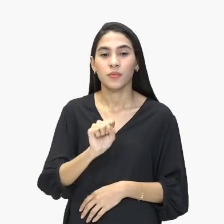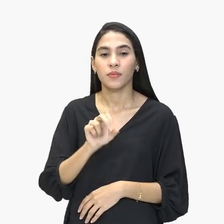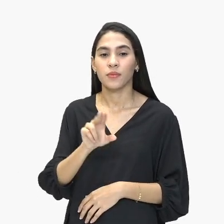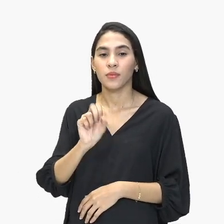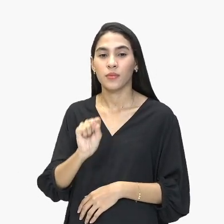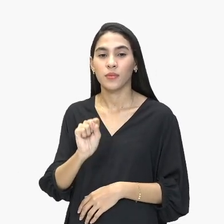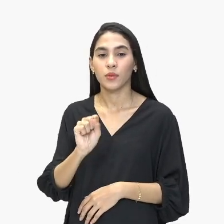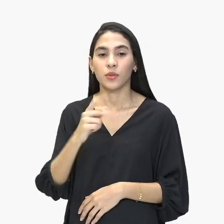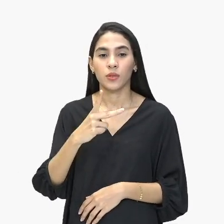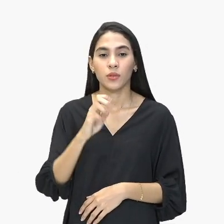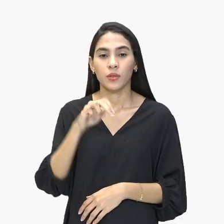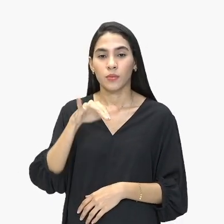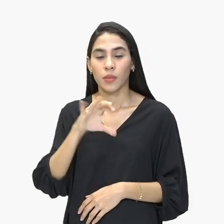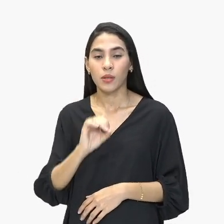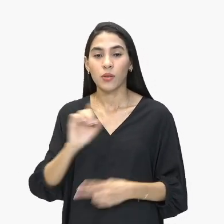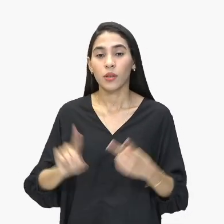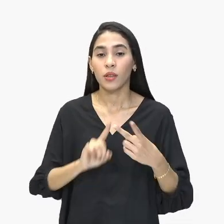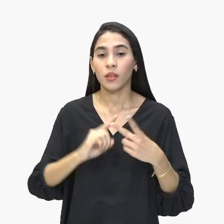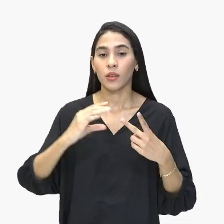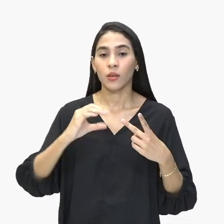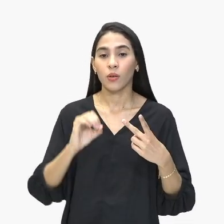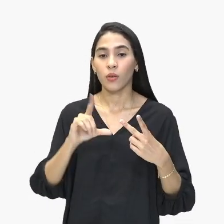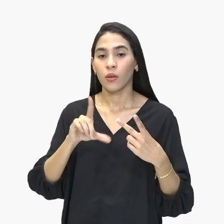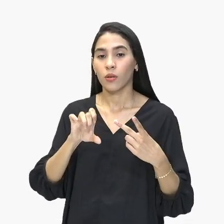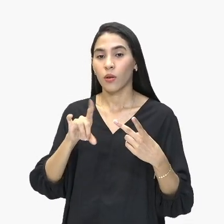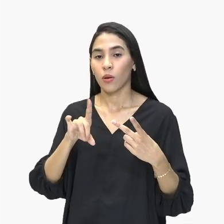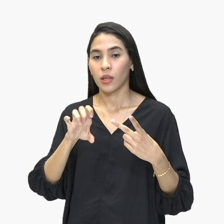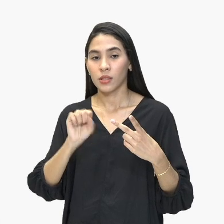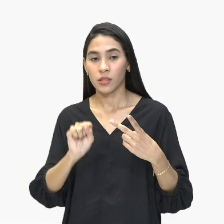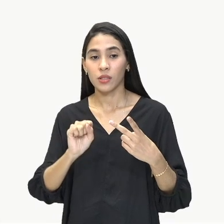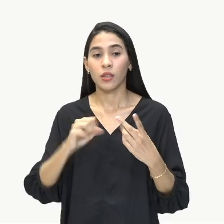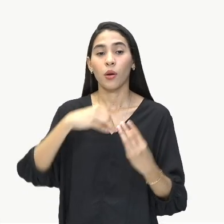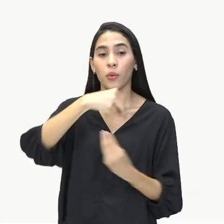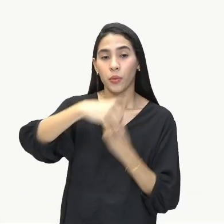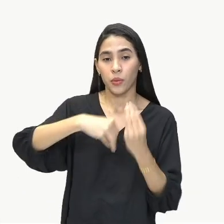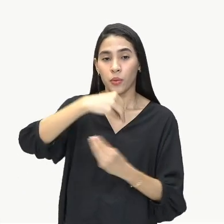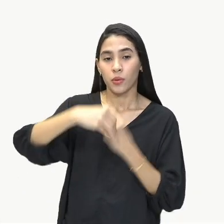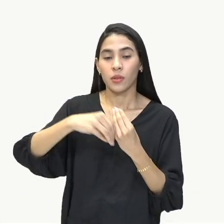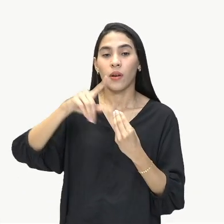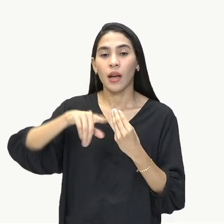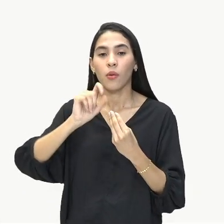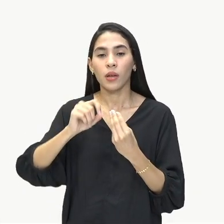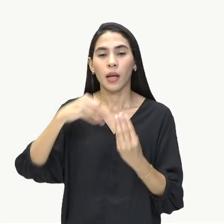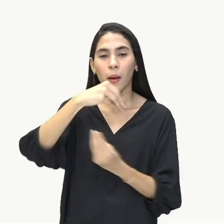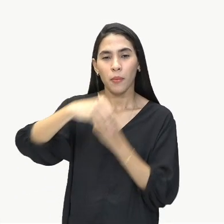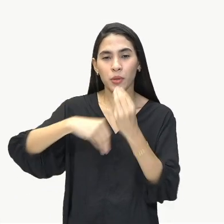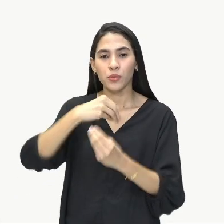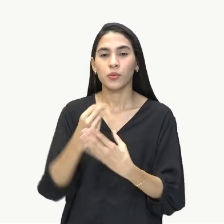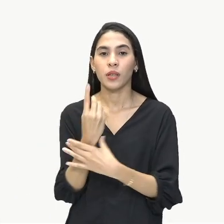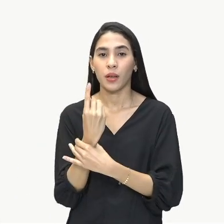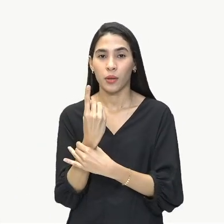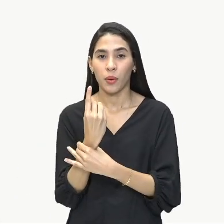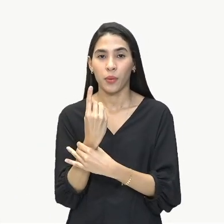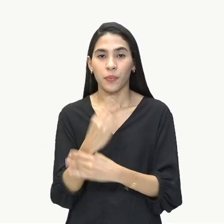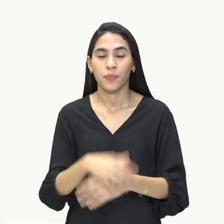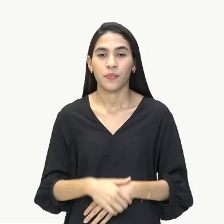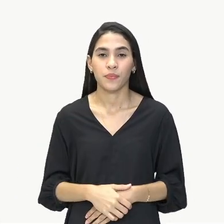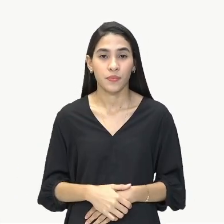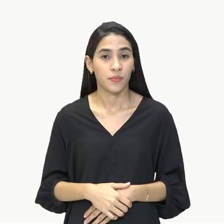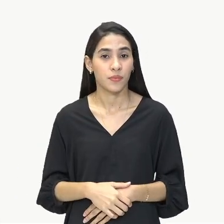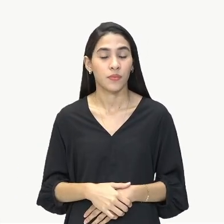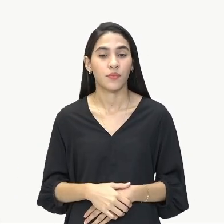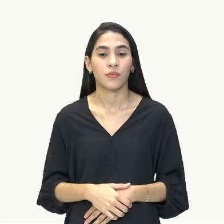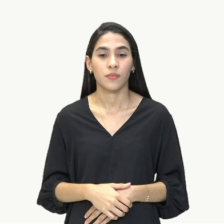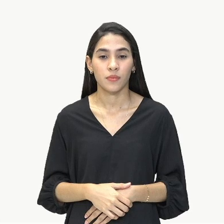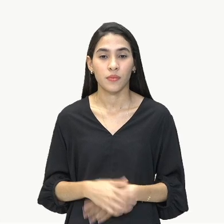suspensões e coloides. Soluções são misturas homogêneas. Então, a gente